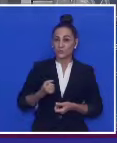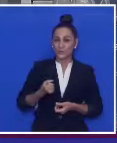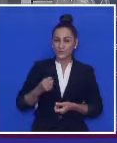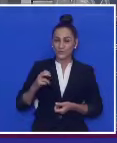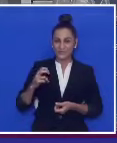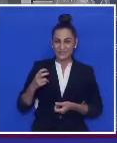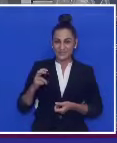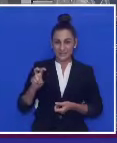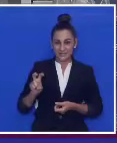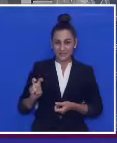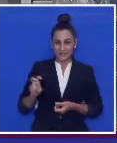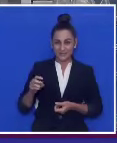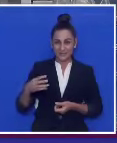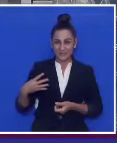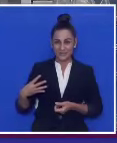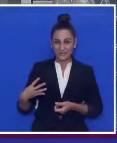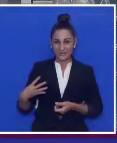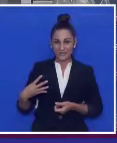54.